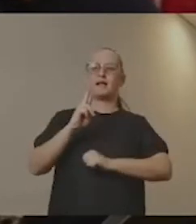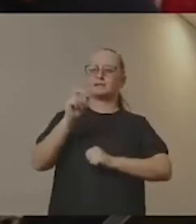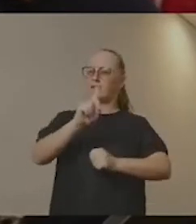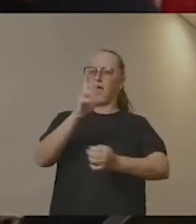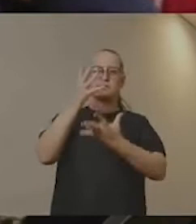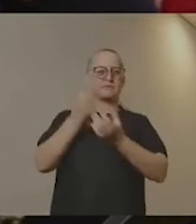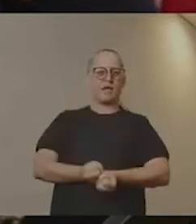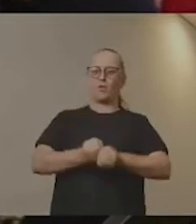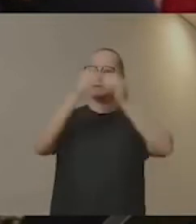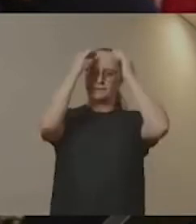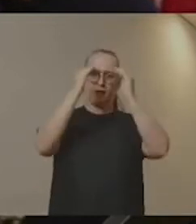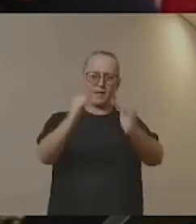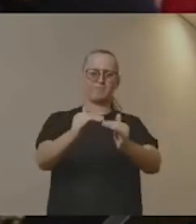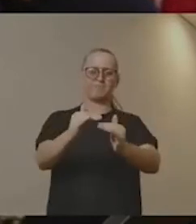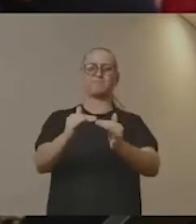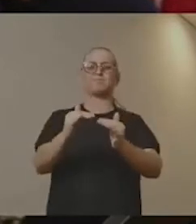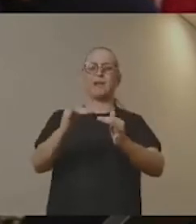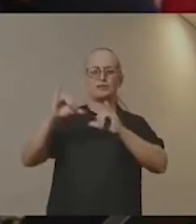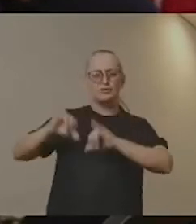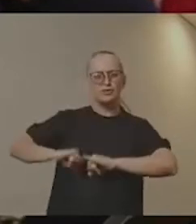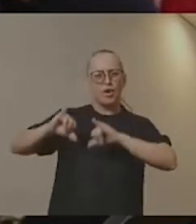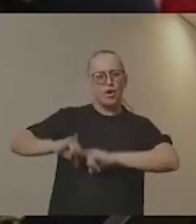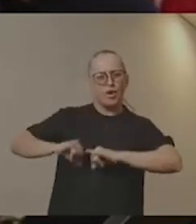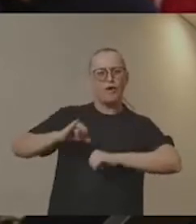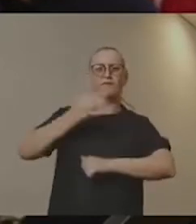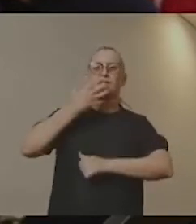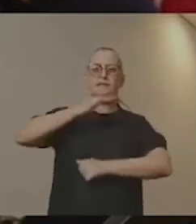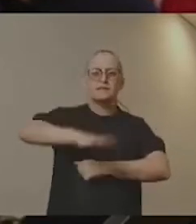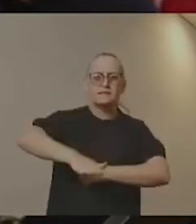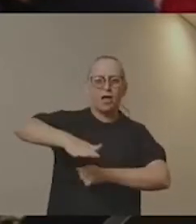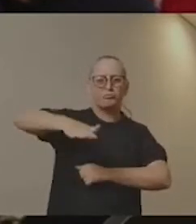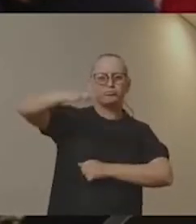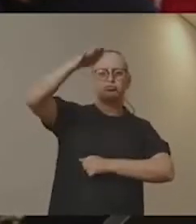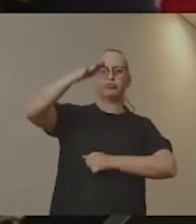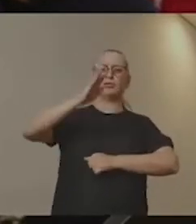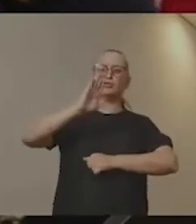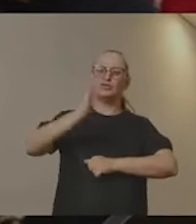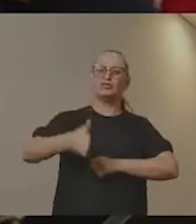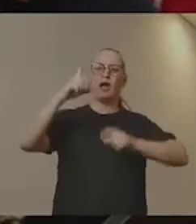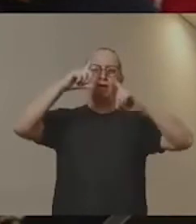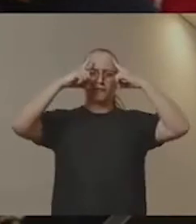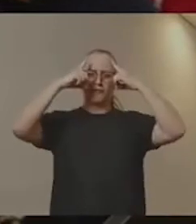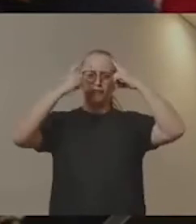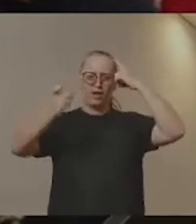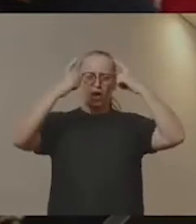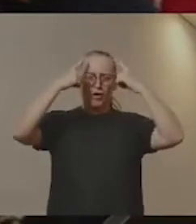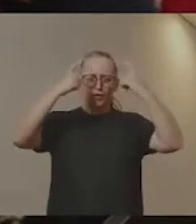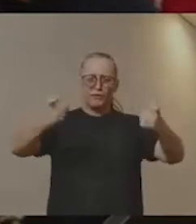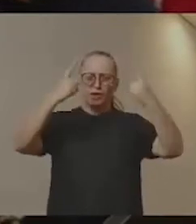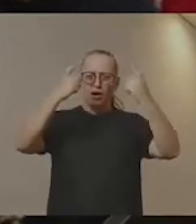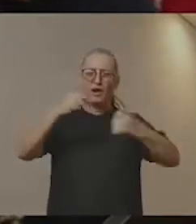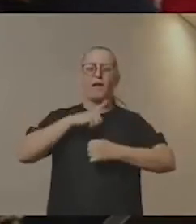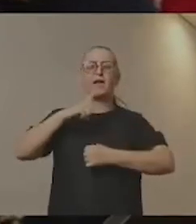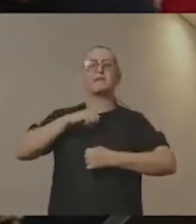sofrem. Só por ser criança, conhece a violência como forma de educação e amor. Tapas viram